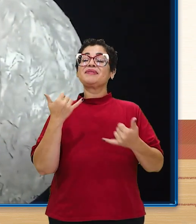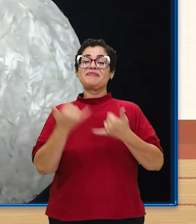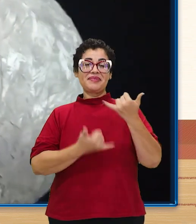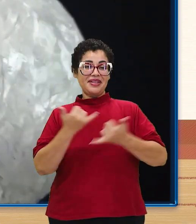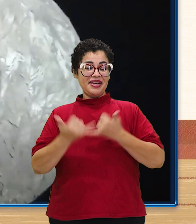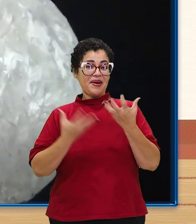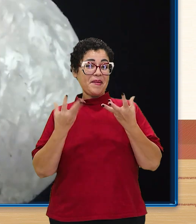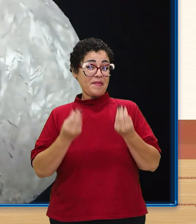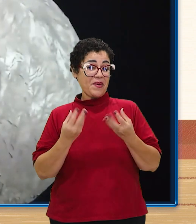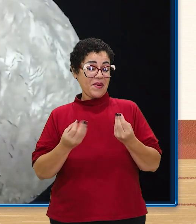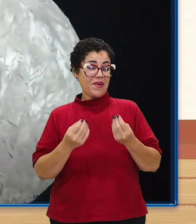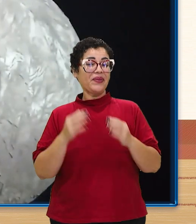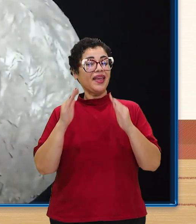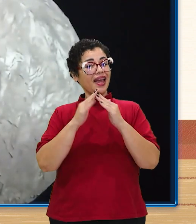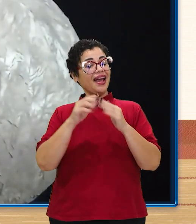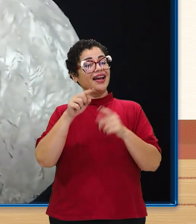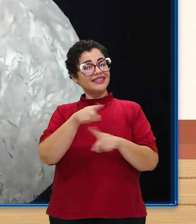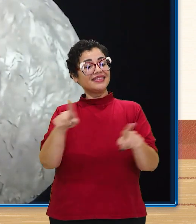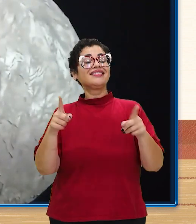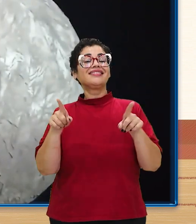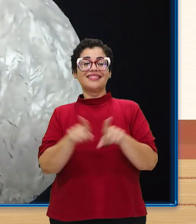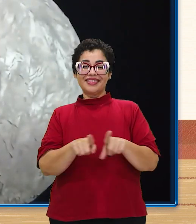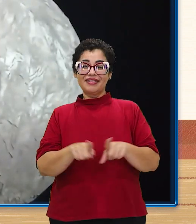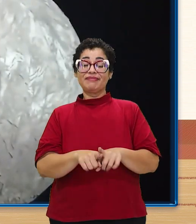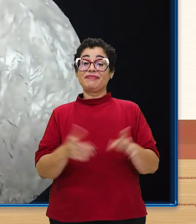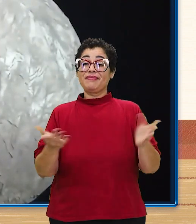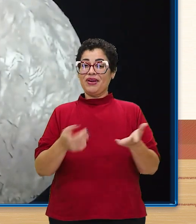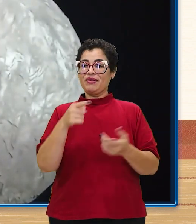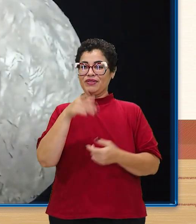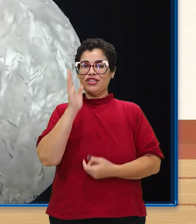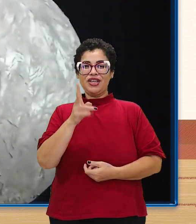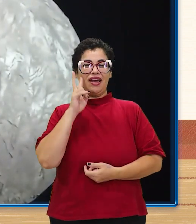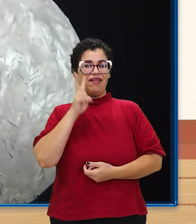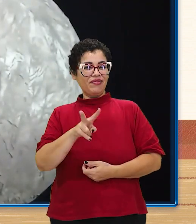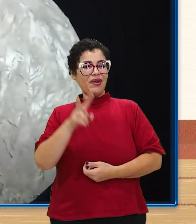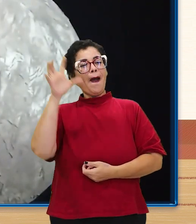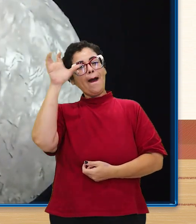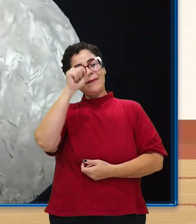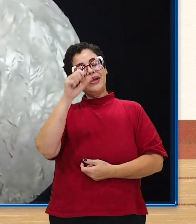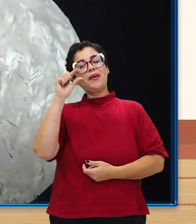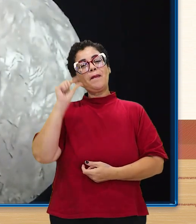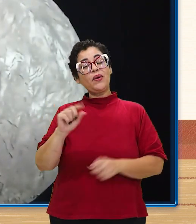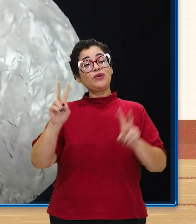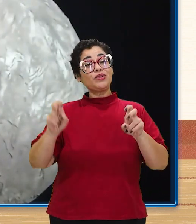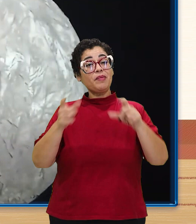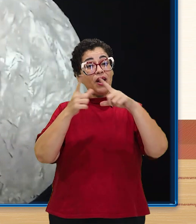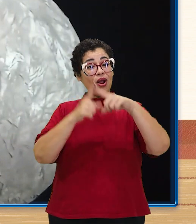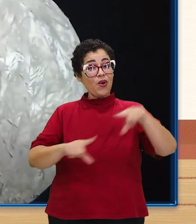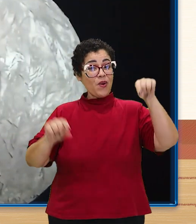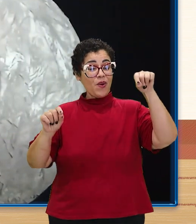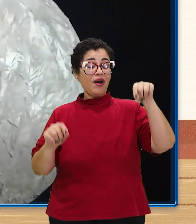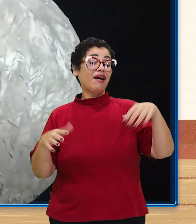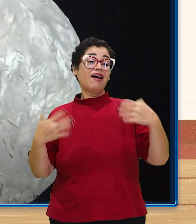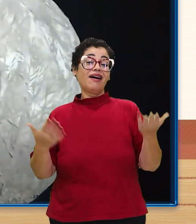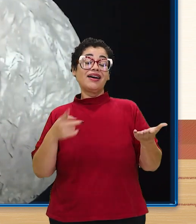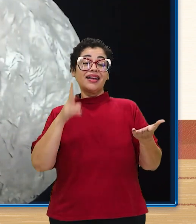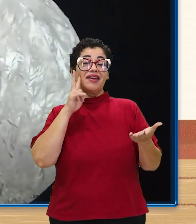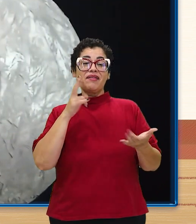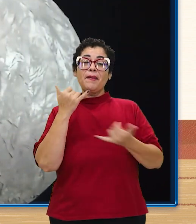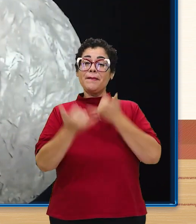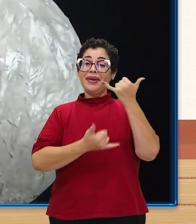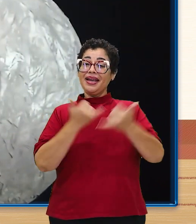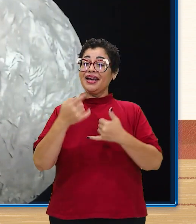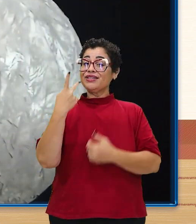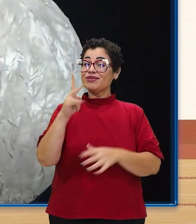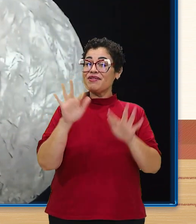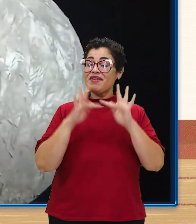divirtam muito brincando aí em casa também. Agora que vocês já aprenderam um pouquinho sobre a lua, que tal vocês brincarem